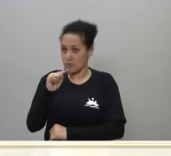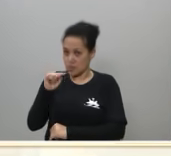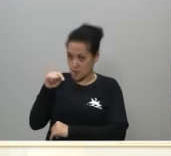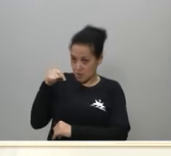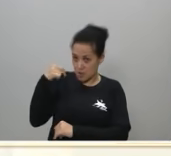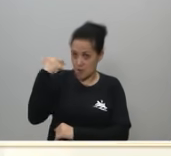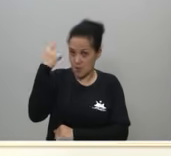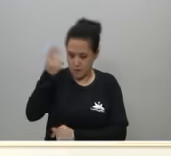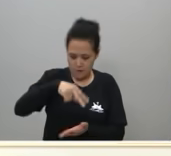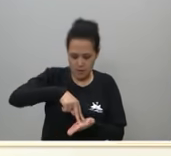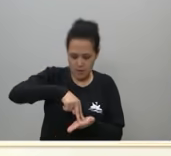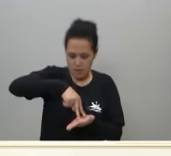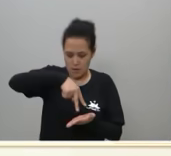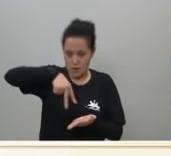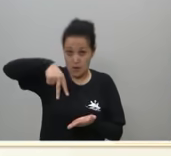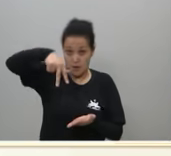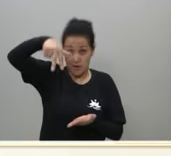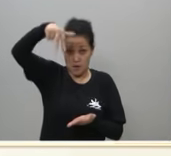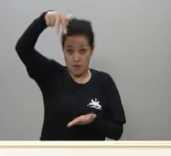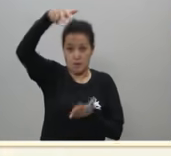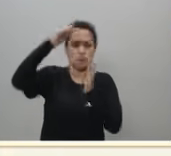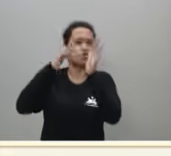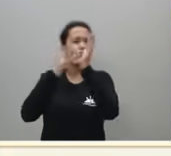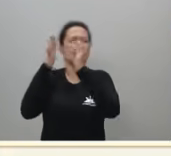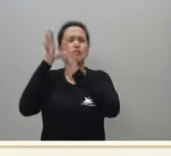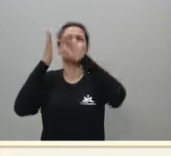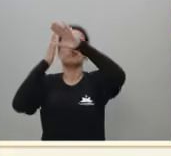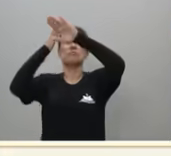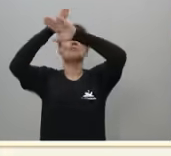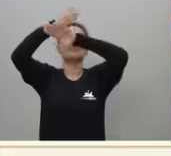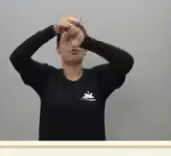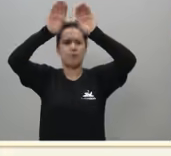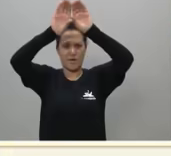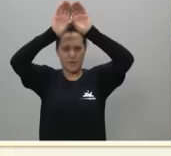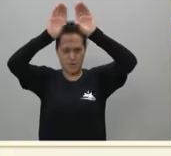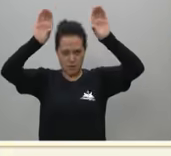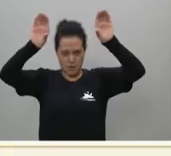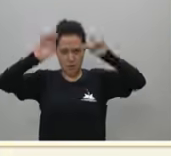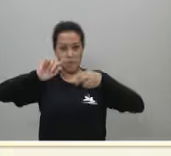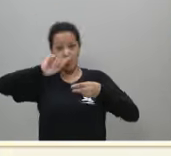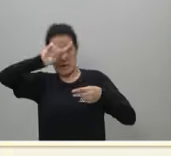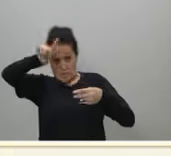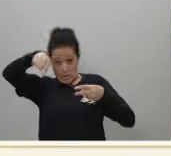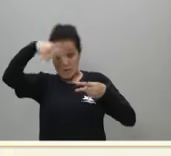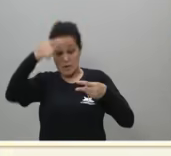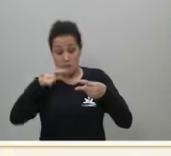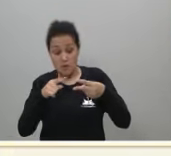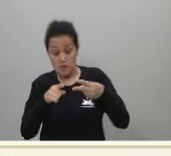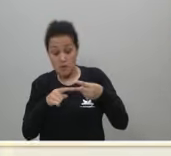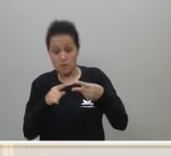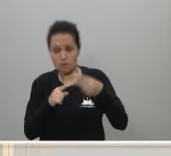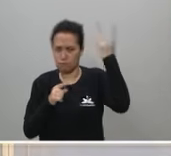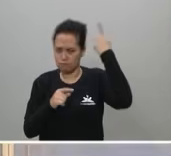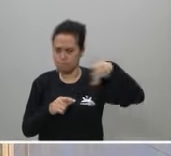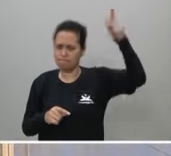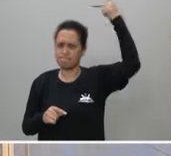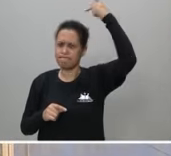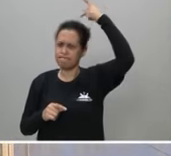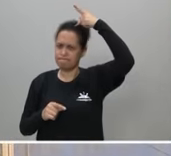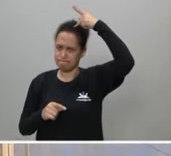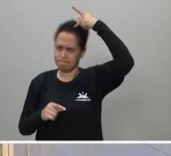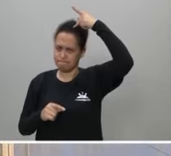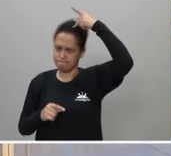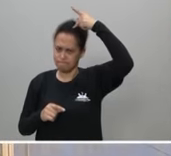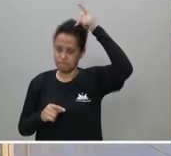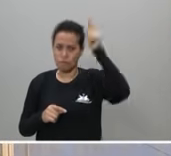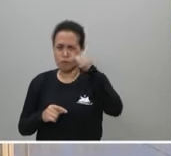e depois Pentecostes. Inclusive, você que me acompanha todos os dias, nós estamos no mês